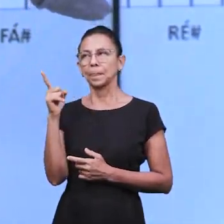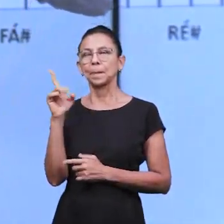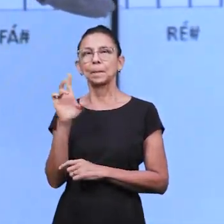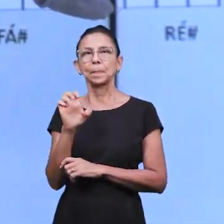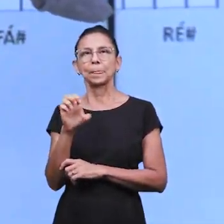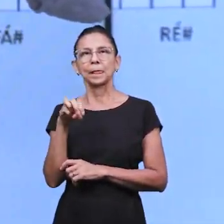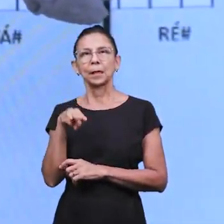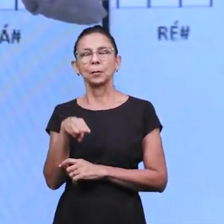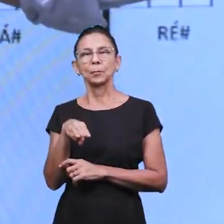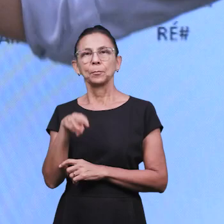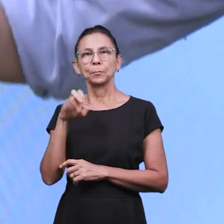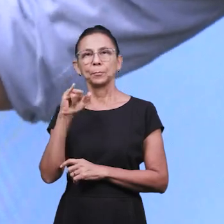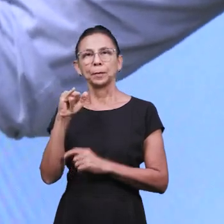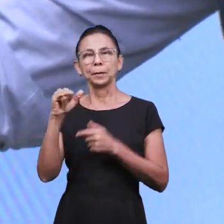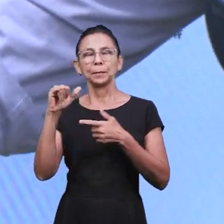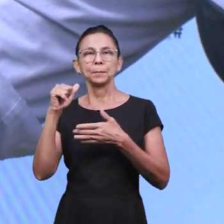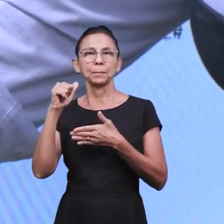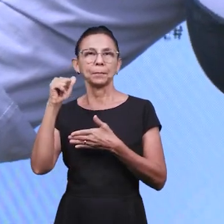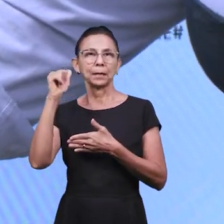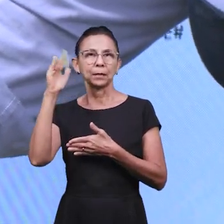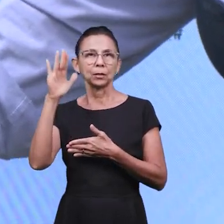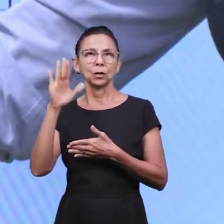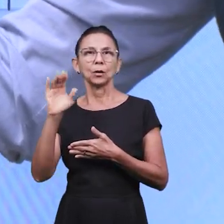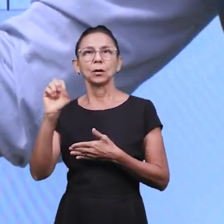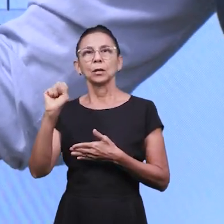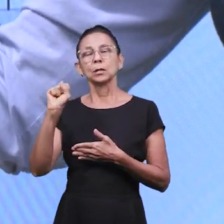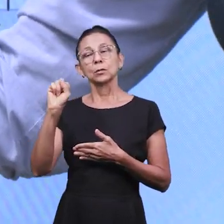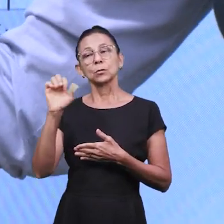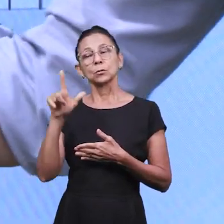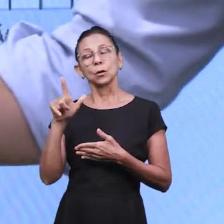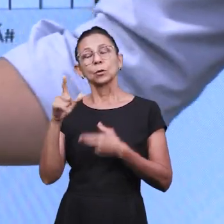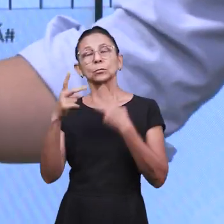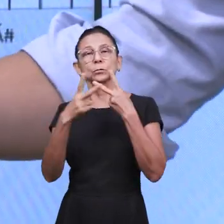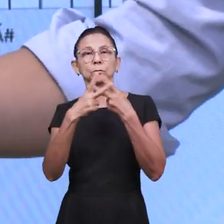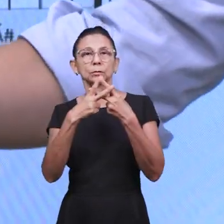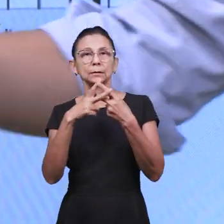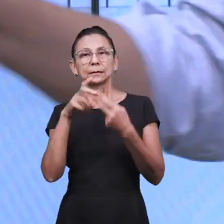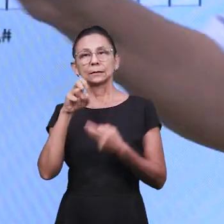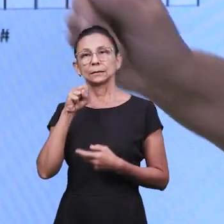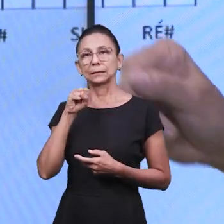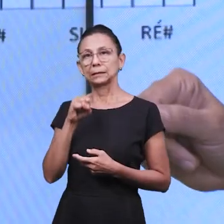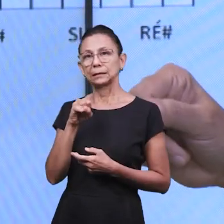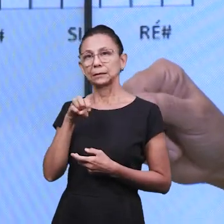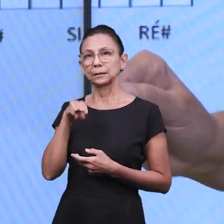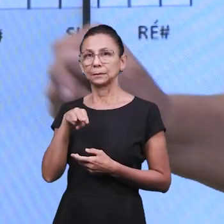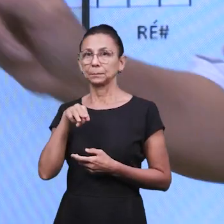Mi maior, Sol sustenido, Si, Mi.